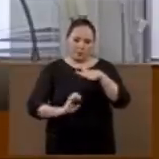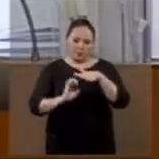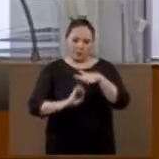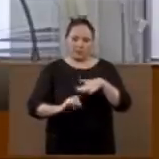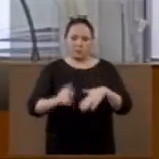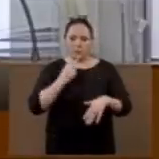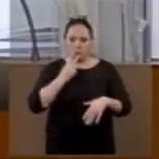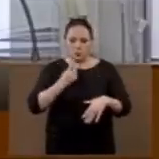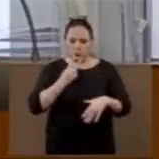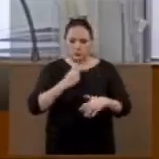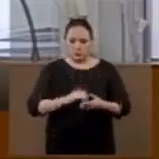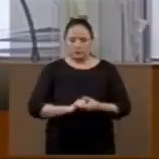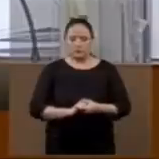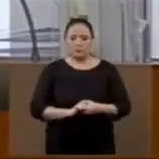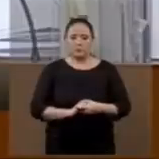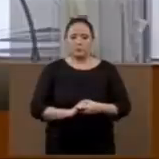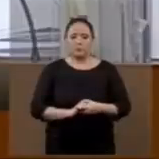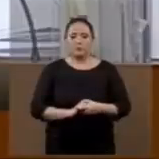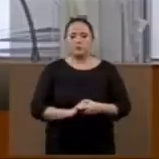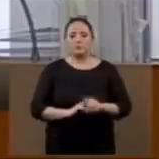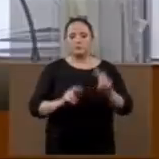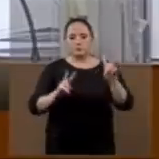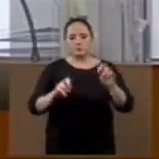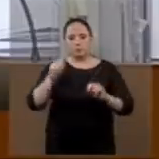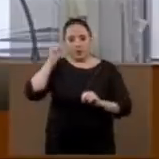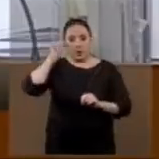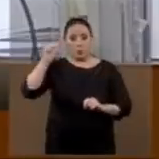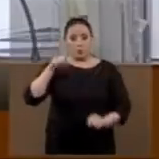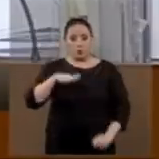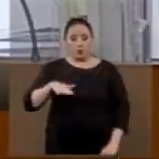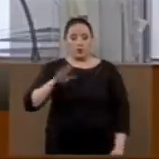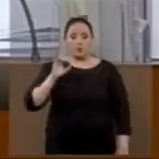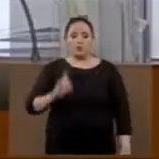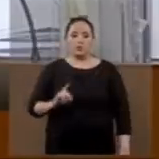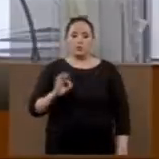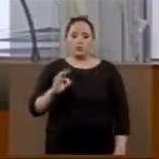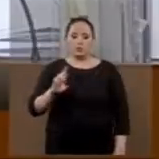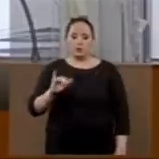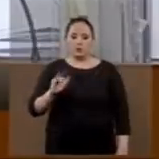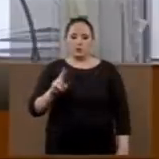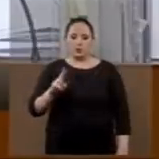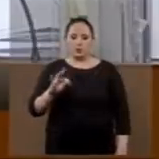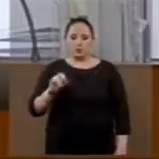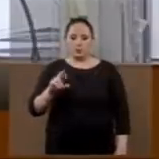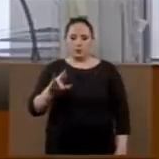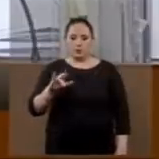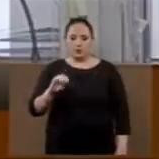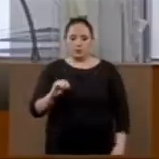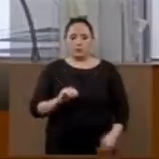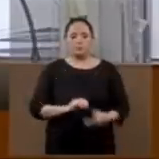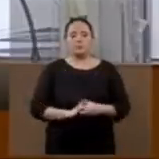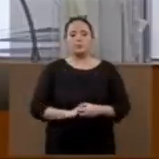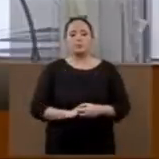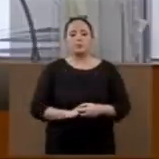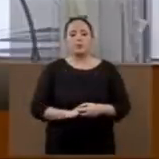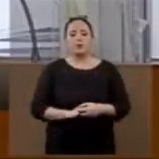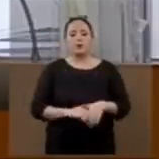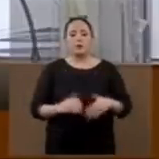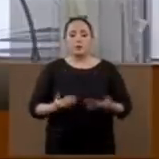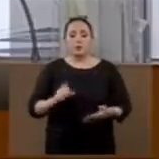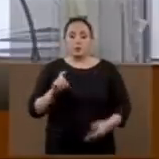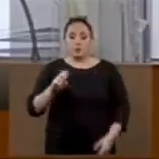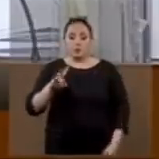pronunciamento sobre o resguardo do devido processo legal no direito tributário, aspas. o postulado do devido processo legal que